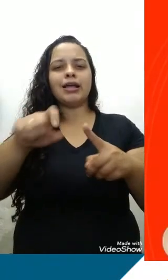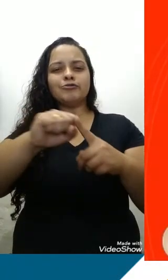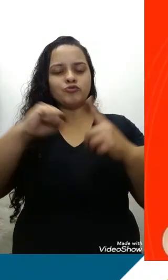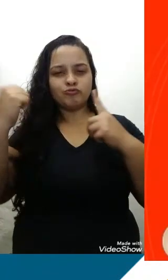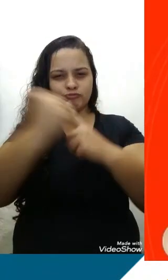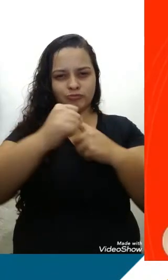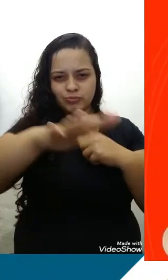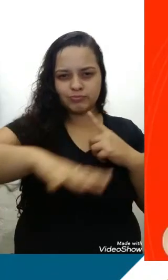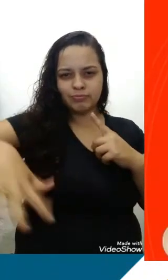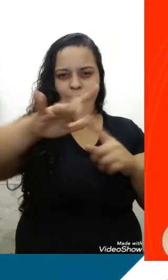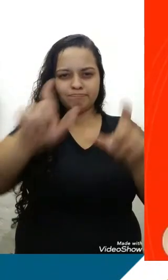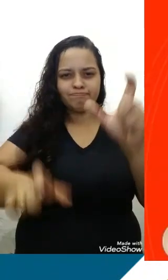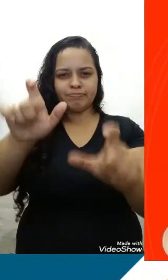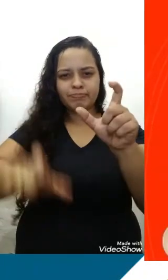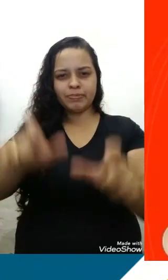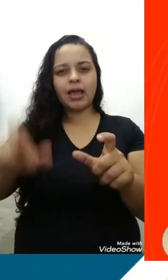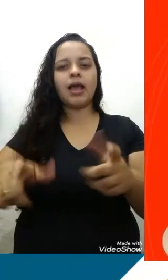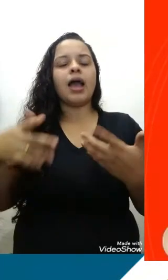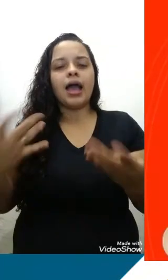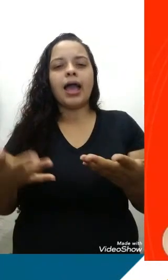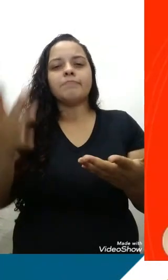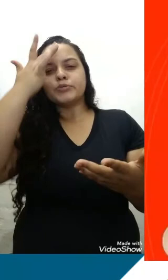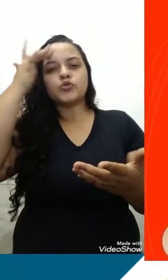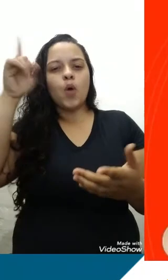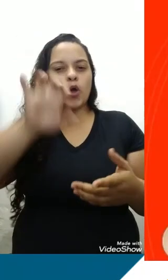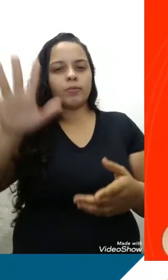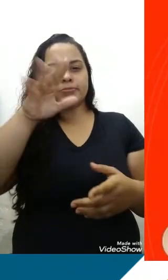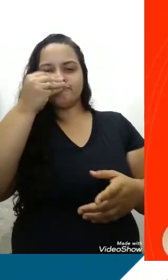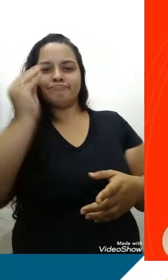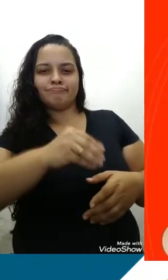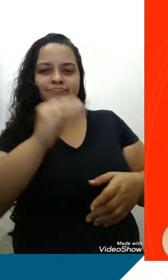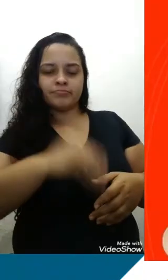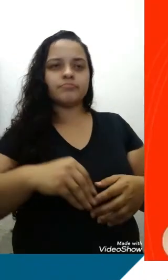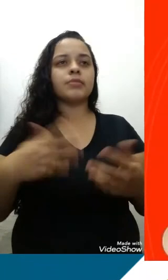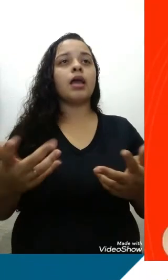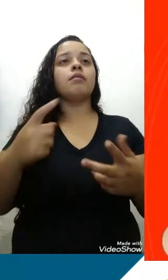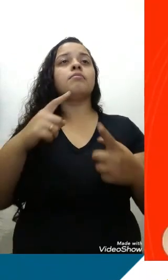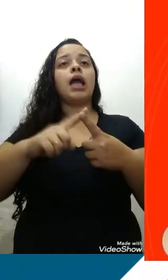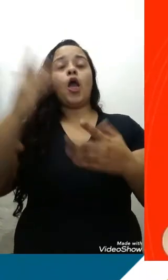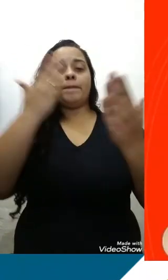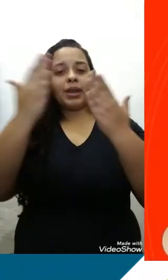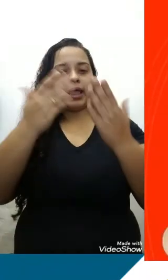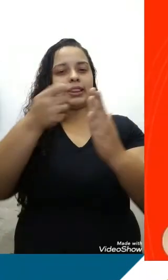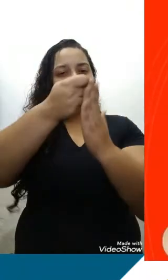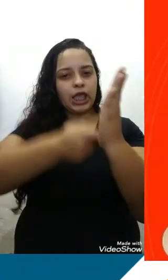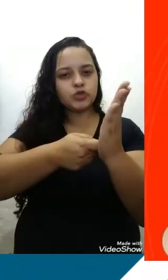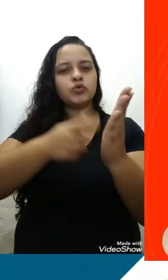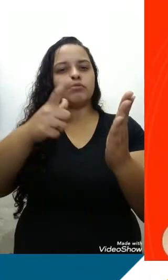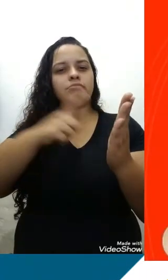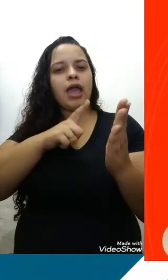foi negligenciada por esses europeus. Eu pede, ao comparar os textos, as formas de designação dos grupos nativos pelos